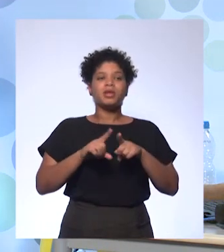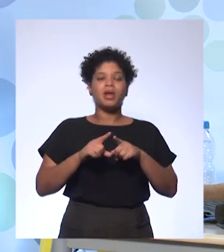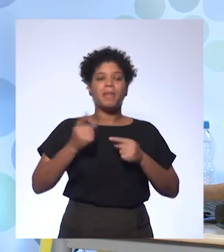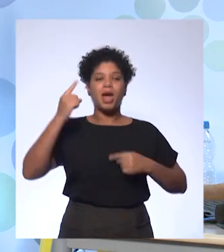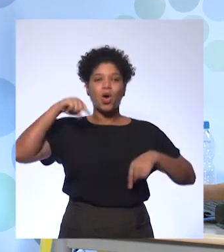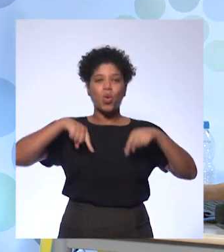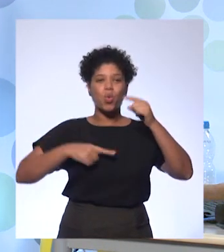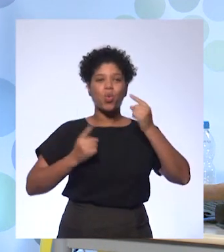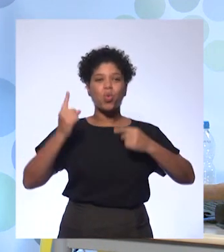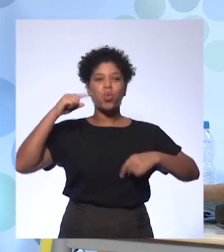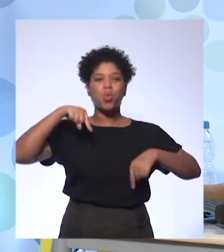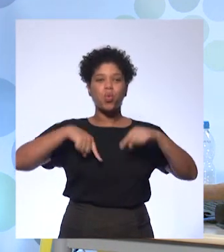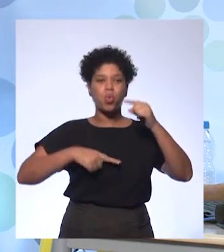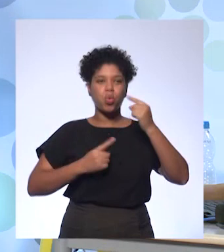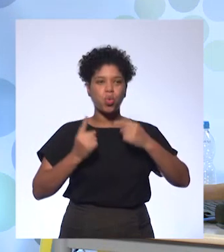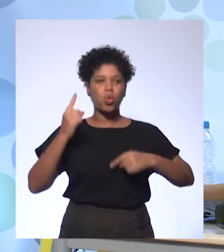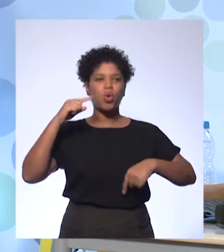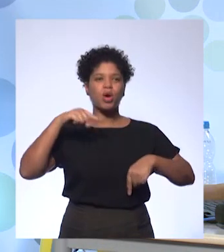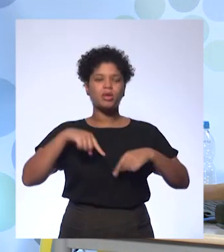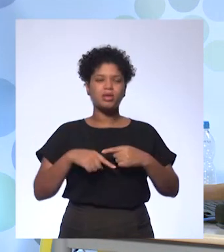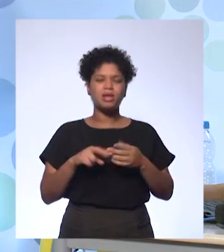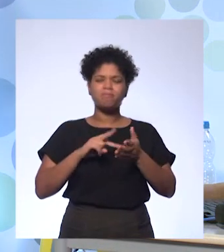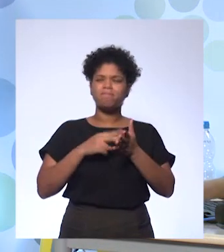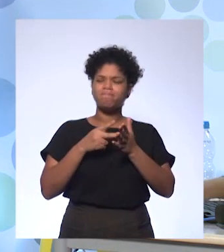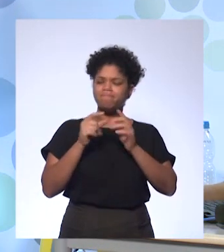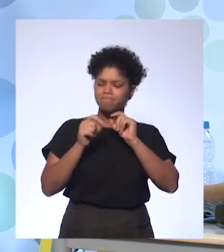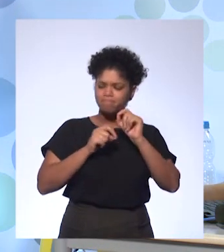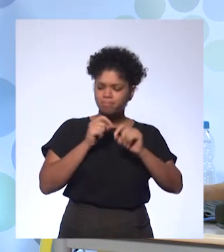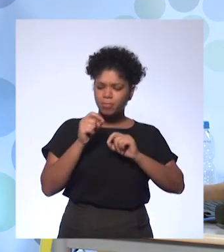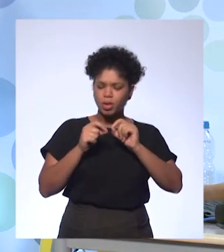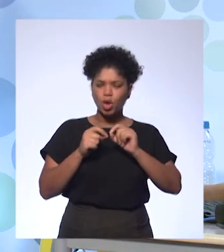sistema circulatório fechado. O que significa isso?